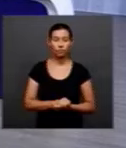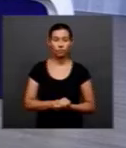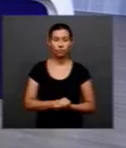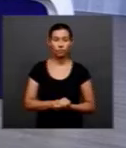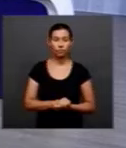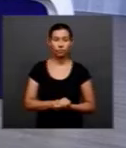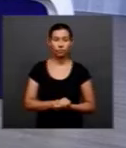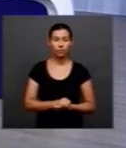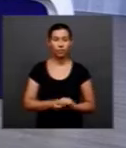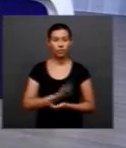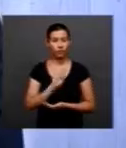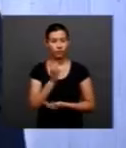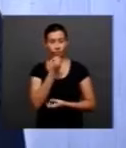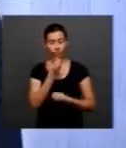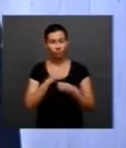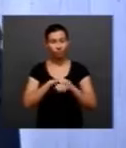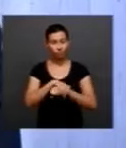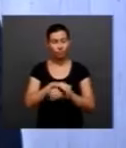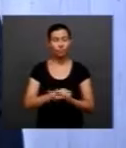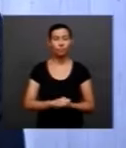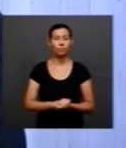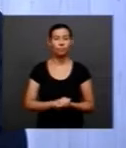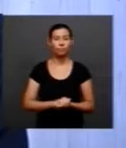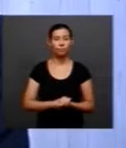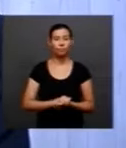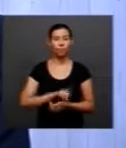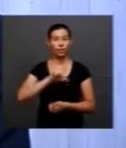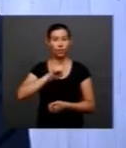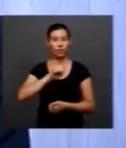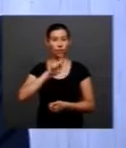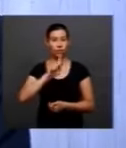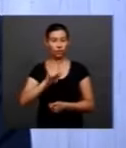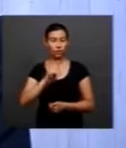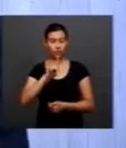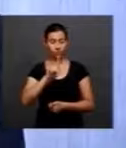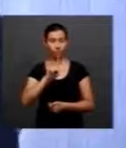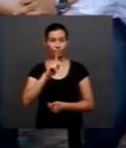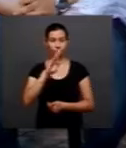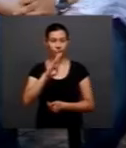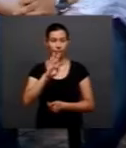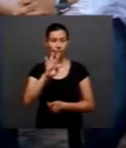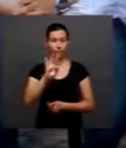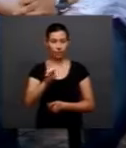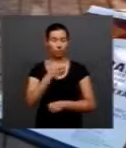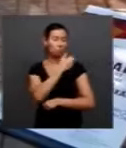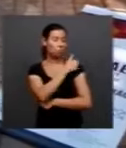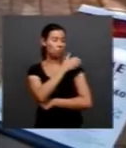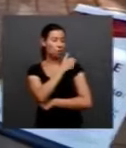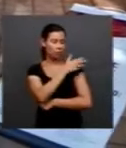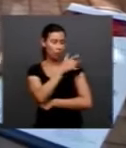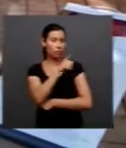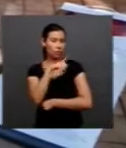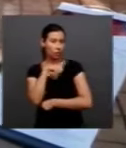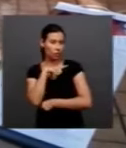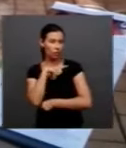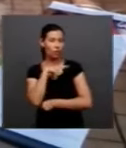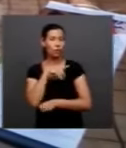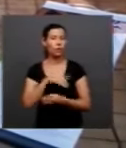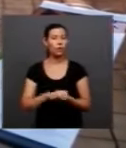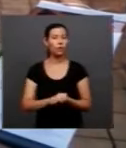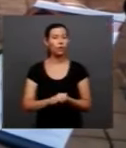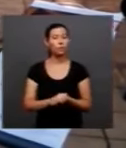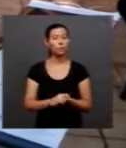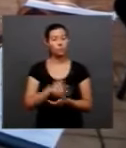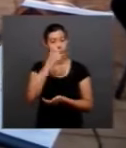Olá, boa noite. Hoje, LGBTfobia. Você conhece alguém que já sofreu preconceito por causa da